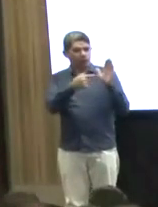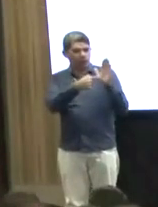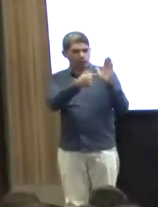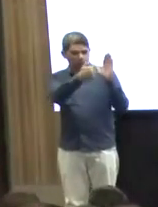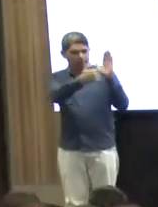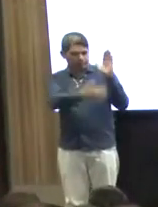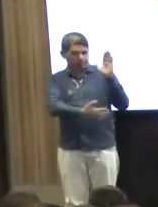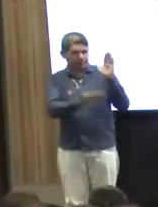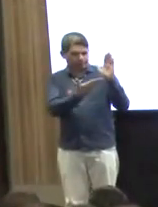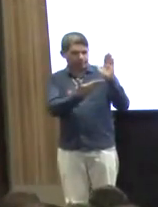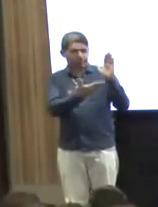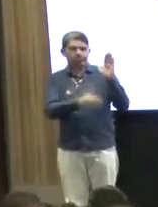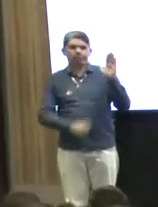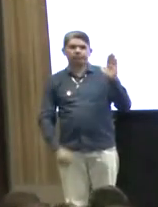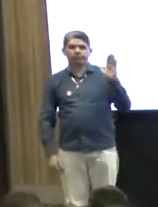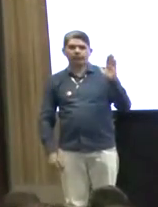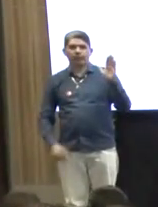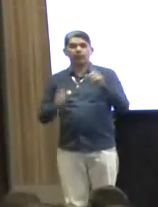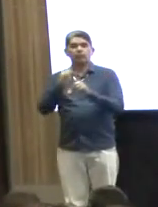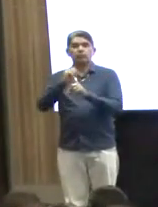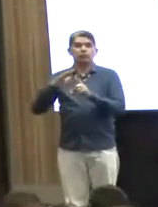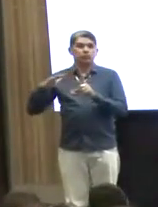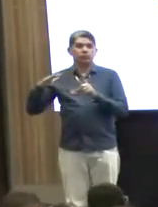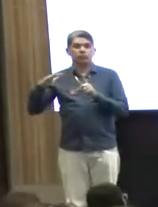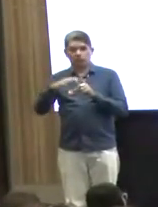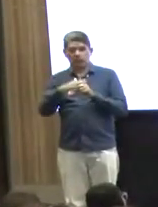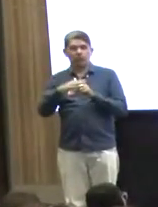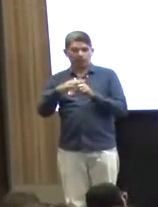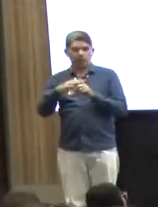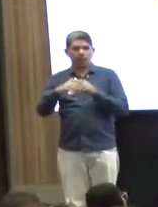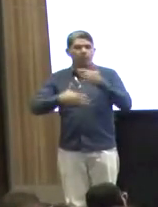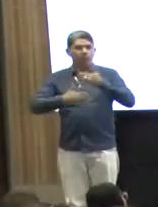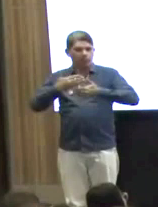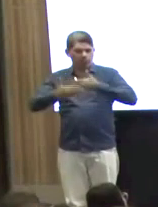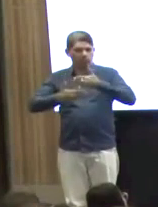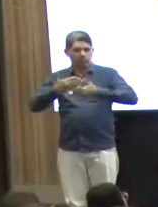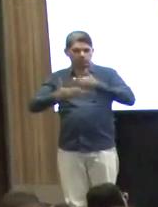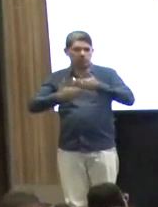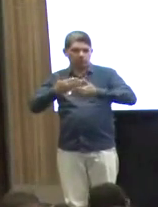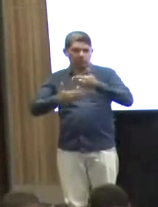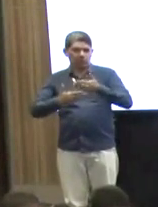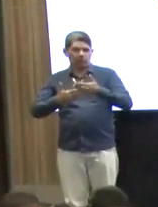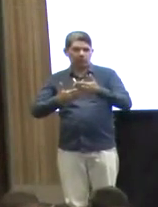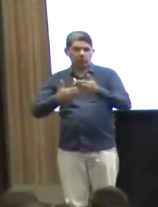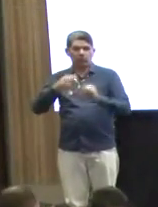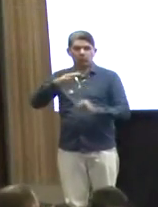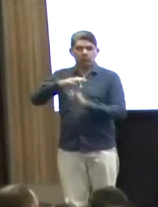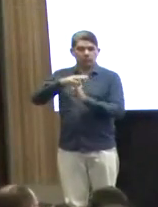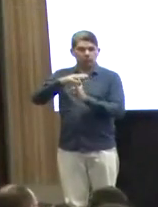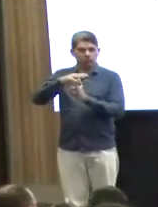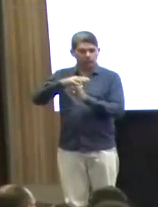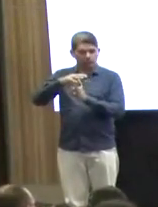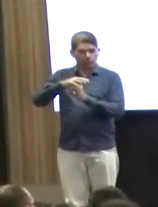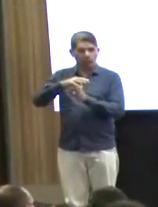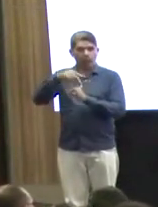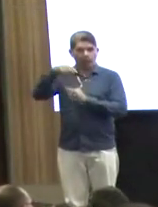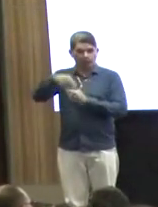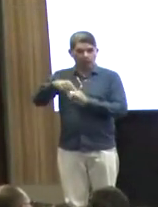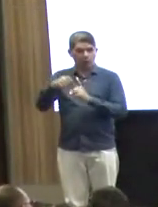isso. A sociedade, nós estamos falando de um processo através do qual, né, as instituições, quem tem poder nessa